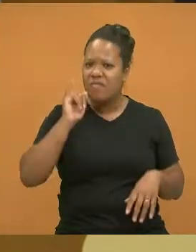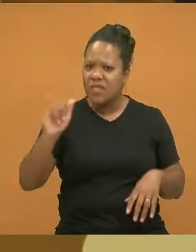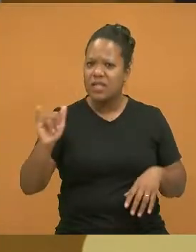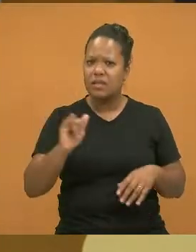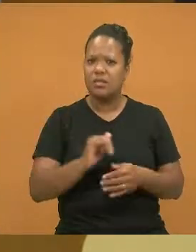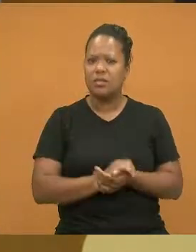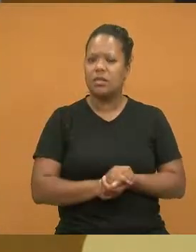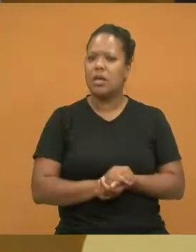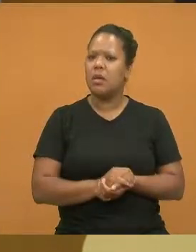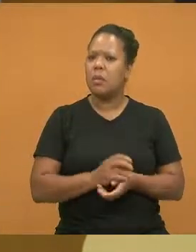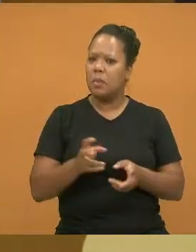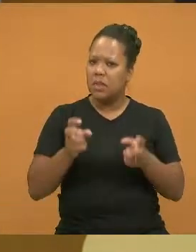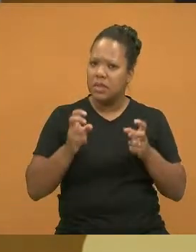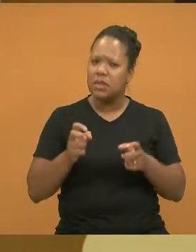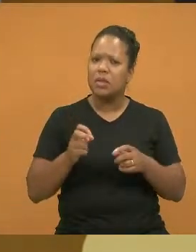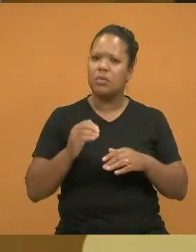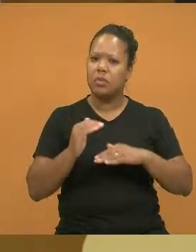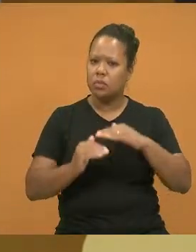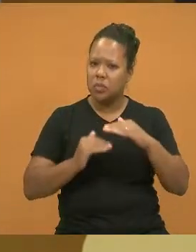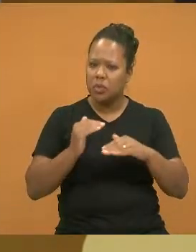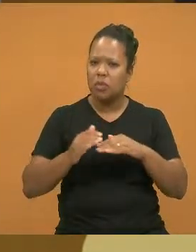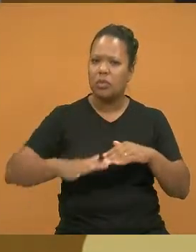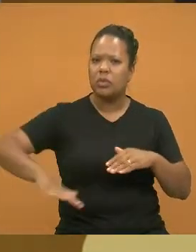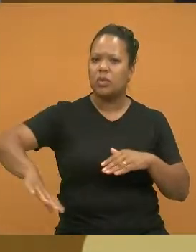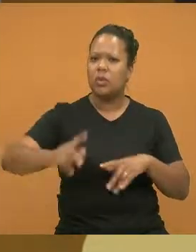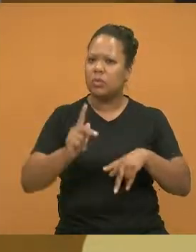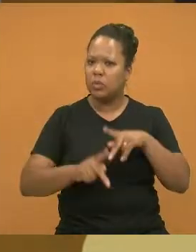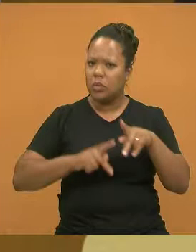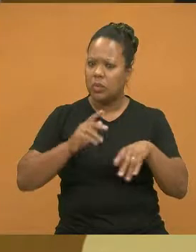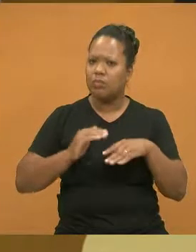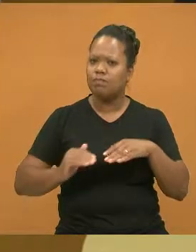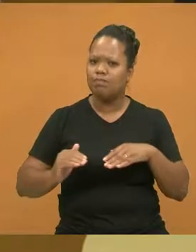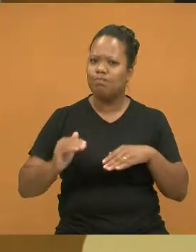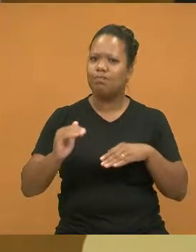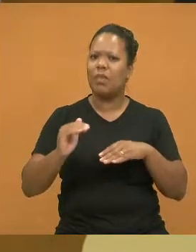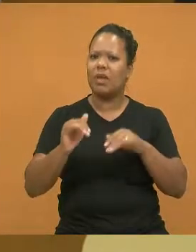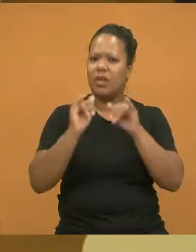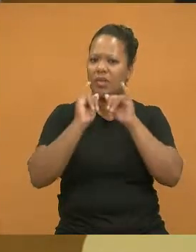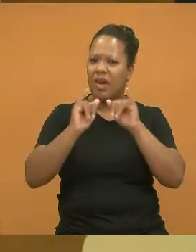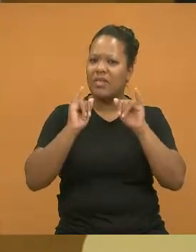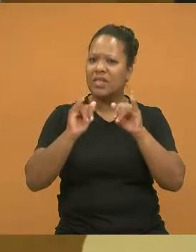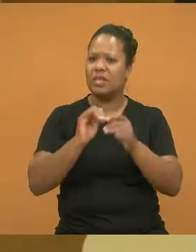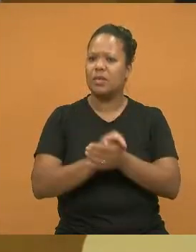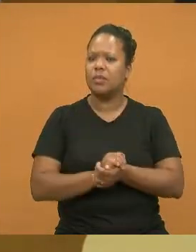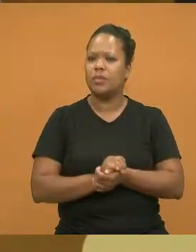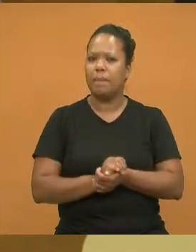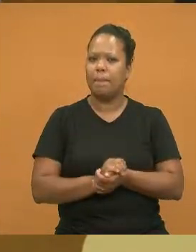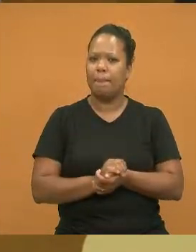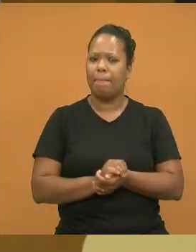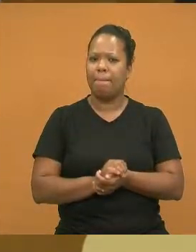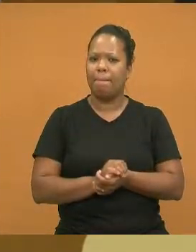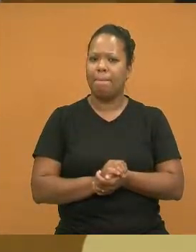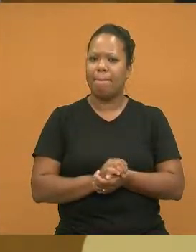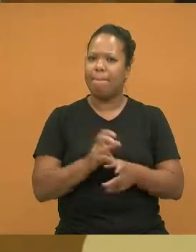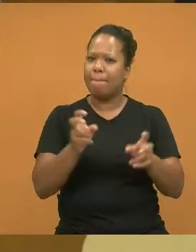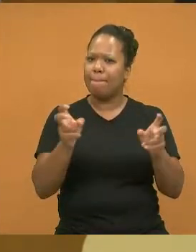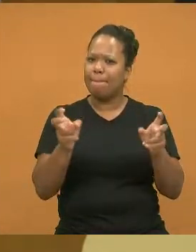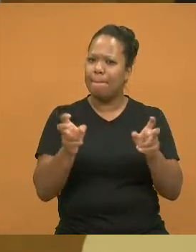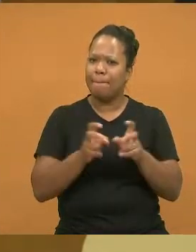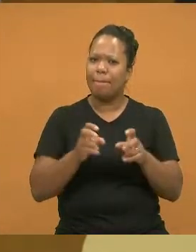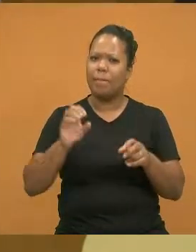sociedade está amadurecendo e mais casos estão sendo notificados aí. Então, a gente observou um aumento